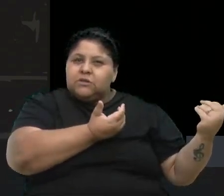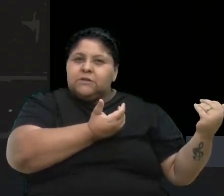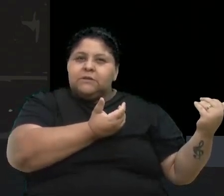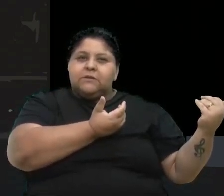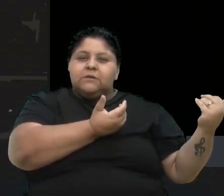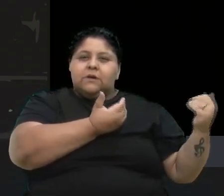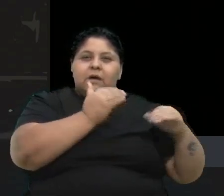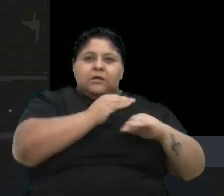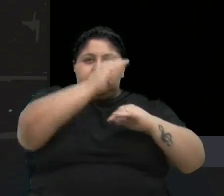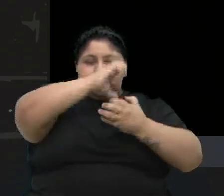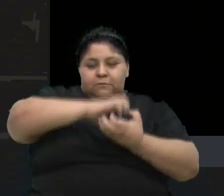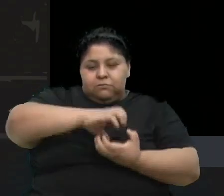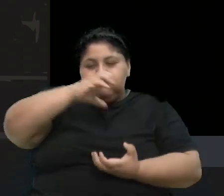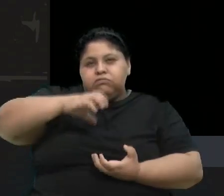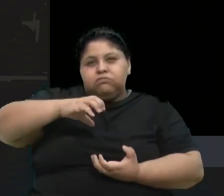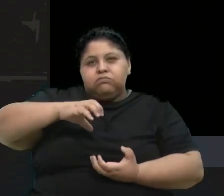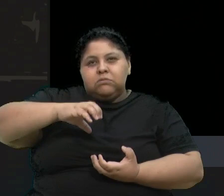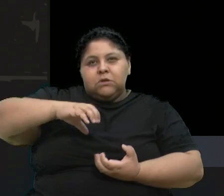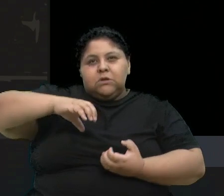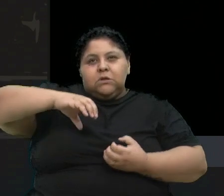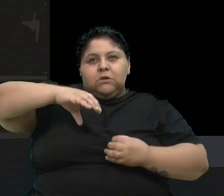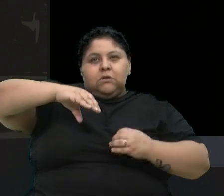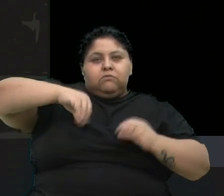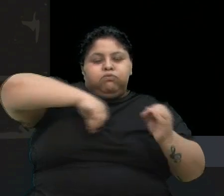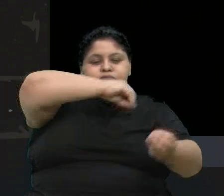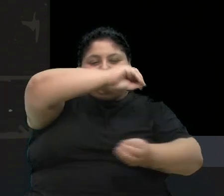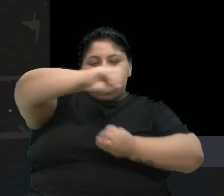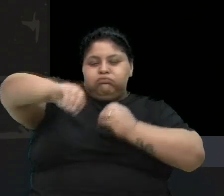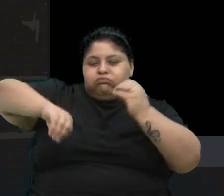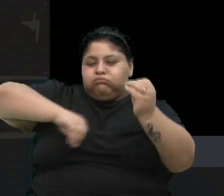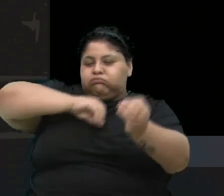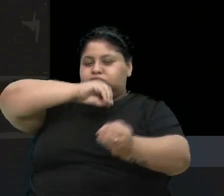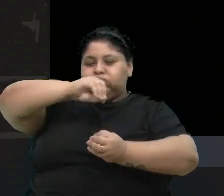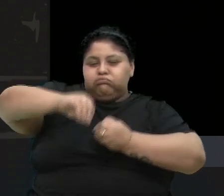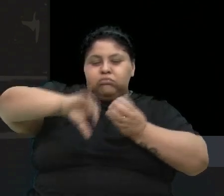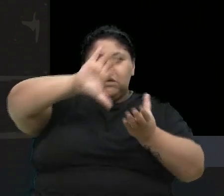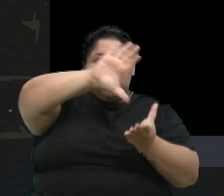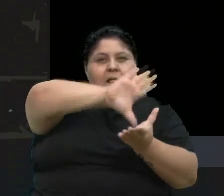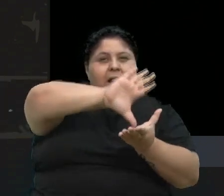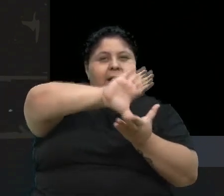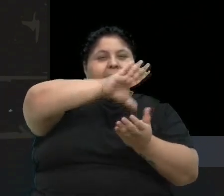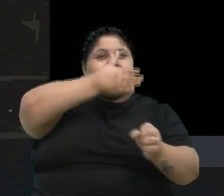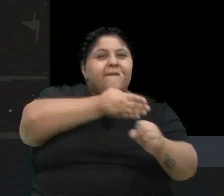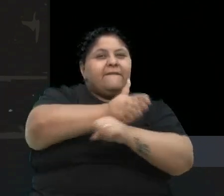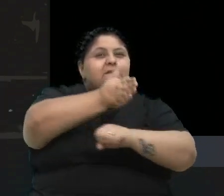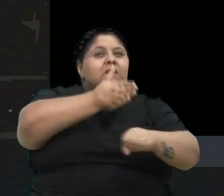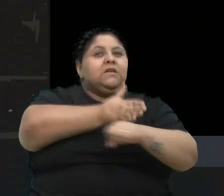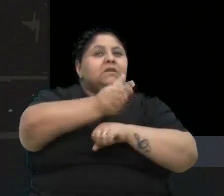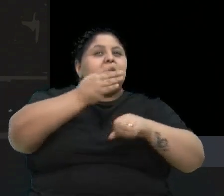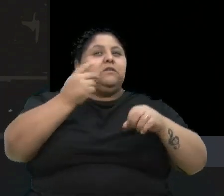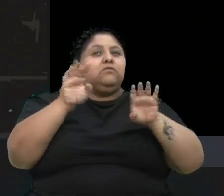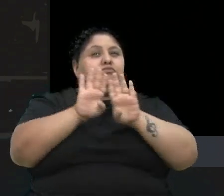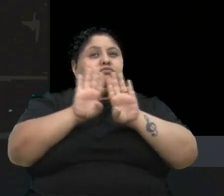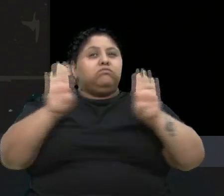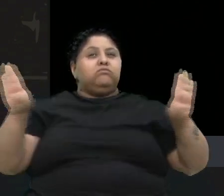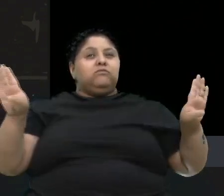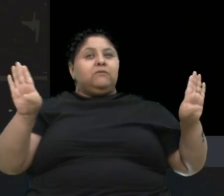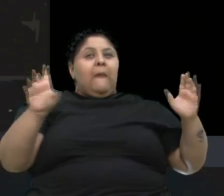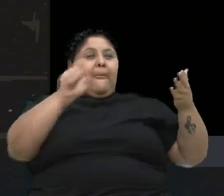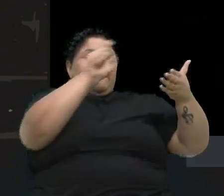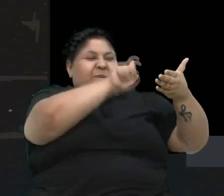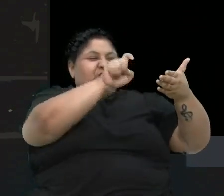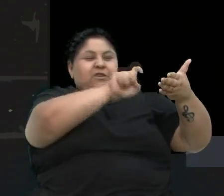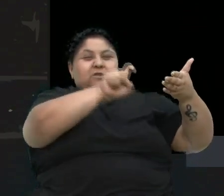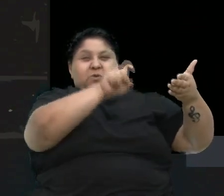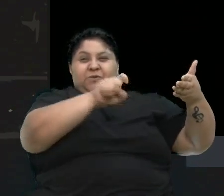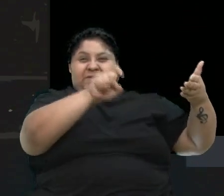idade, circulam muito por ali, é uma praça muito frequentada, a situação dos muros, as pichações, enfim,